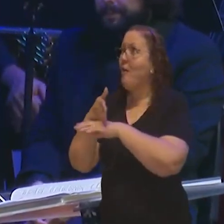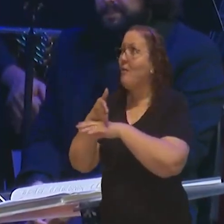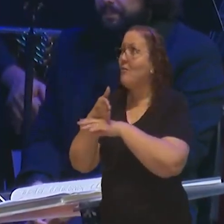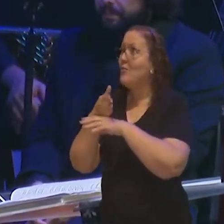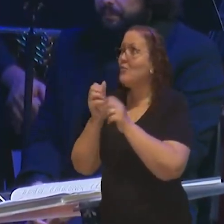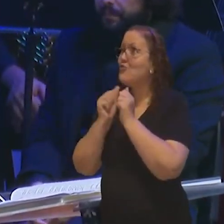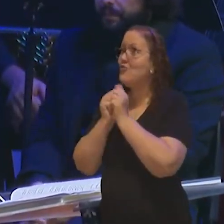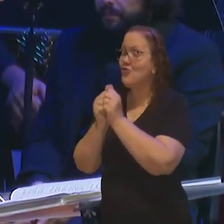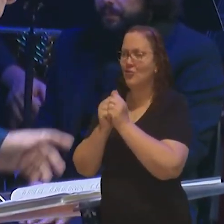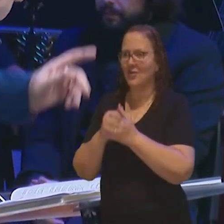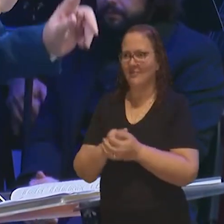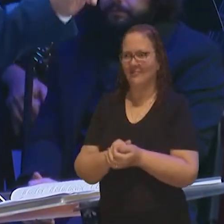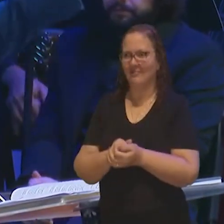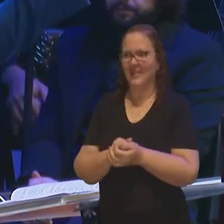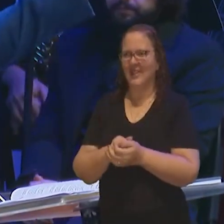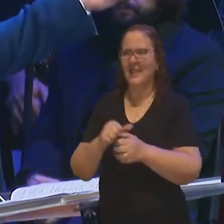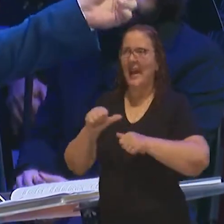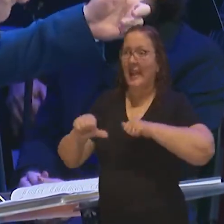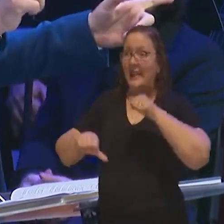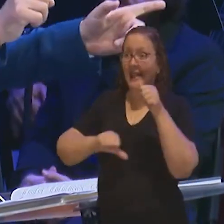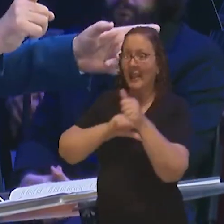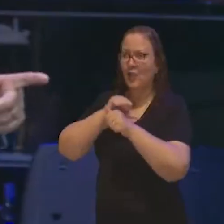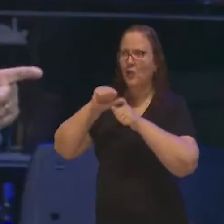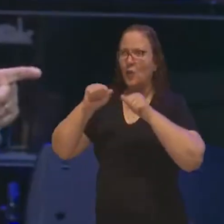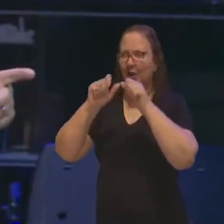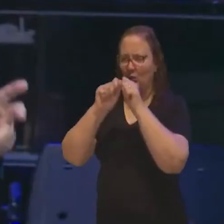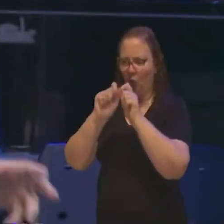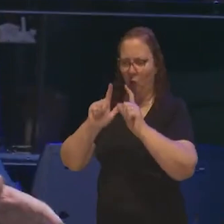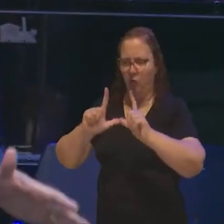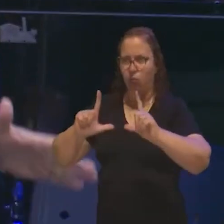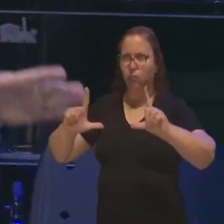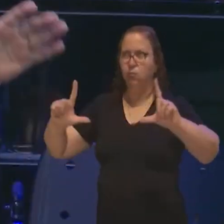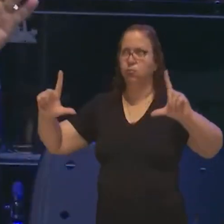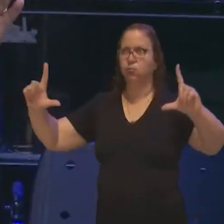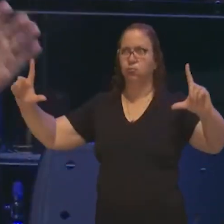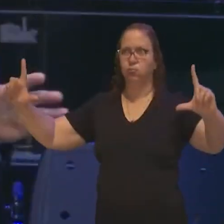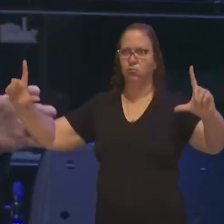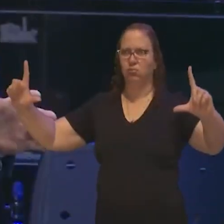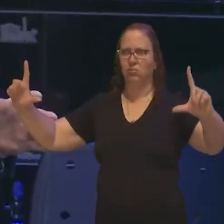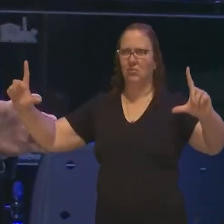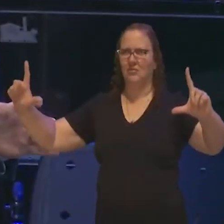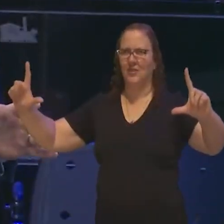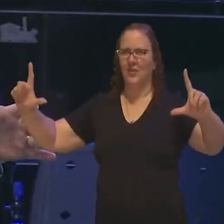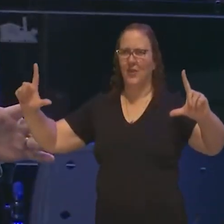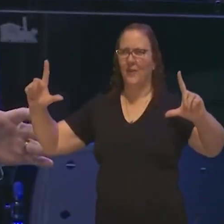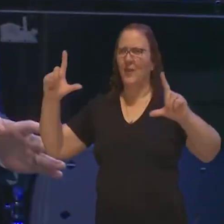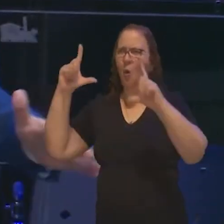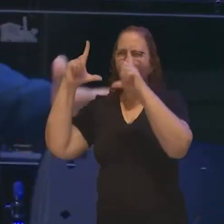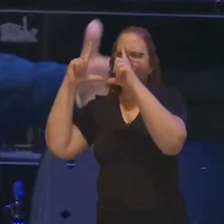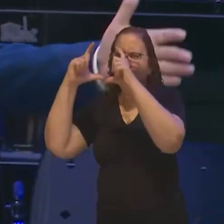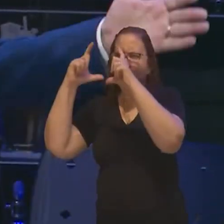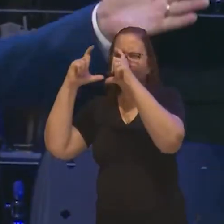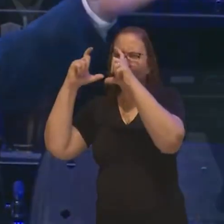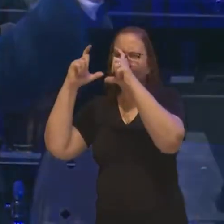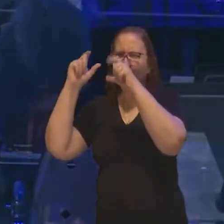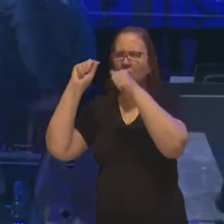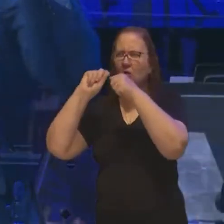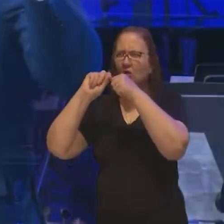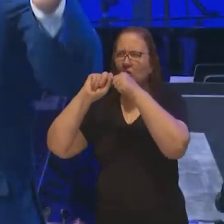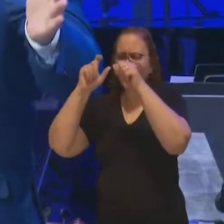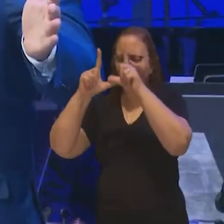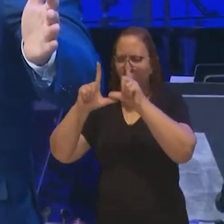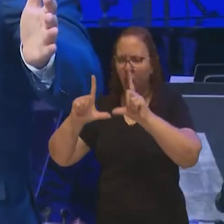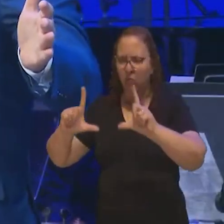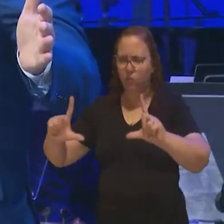que seria transformada num grande quadro. Eles revelariam aquela foto e iriam fazer uma